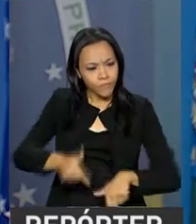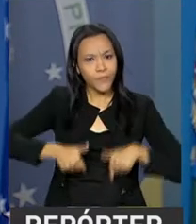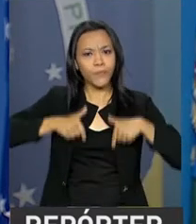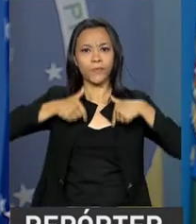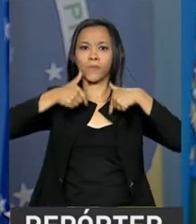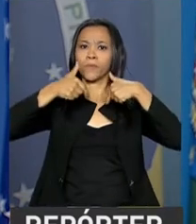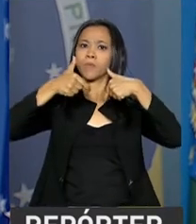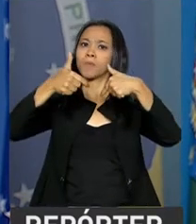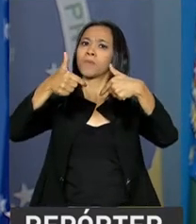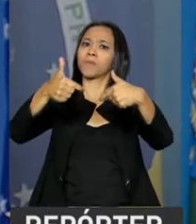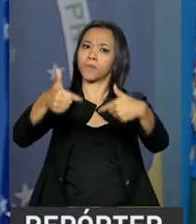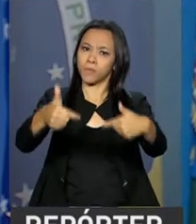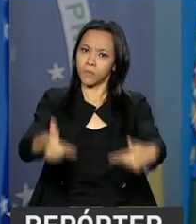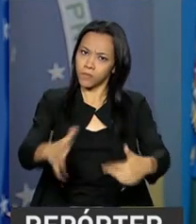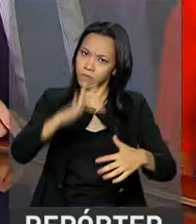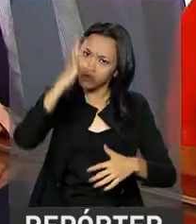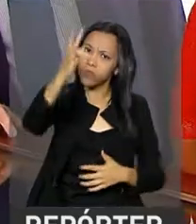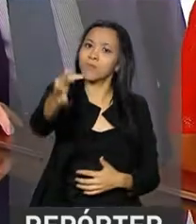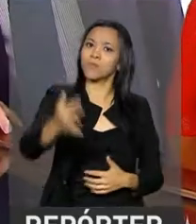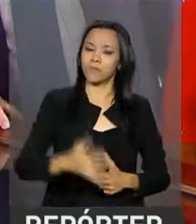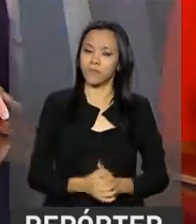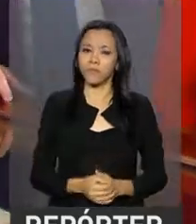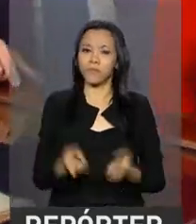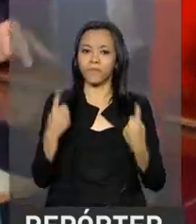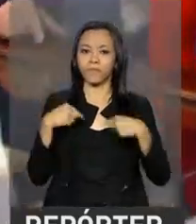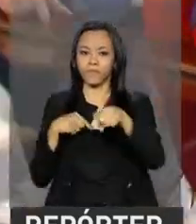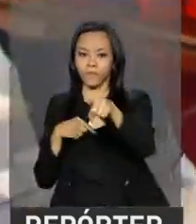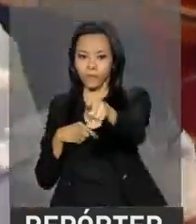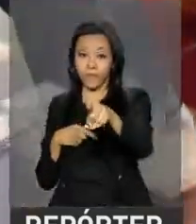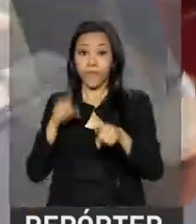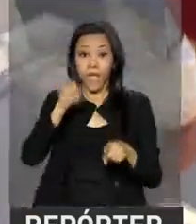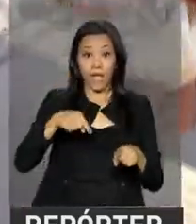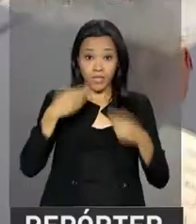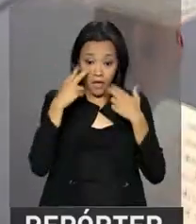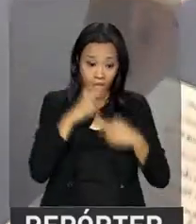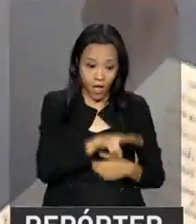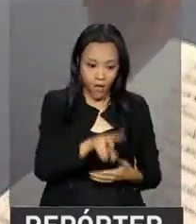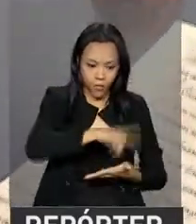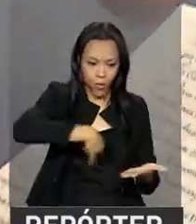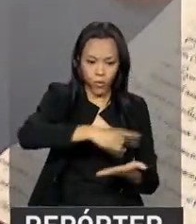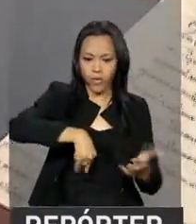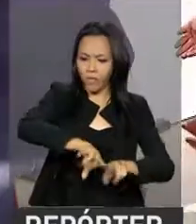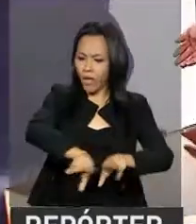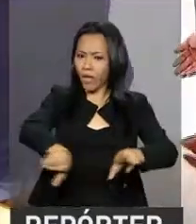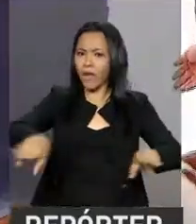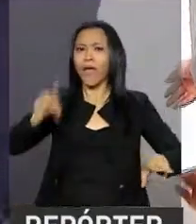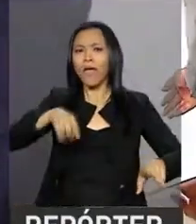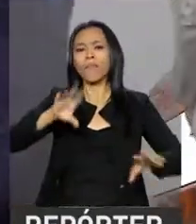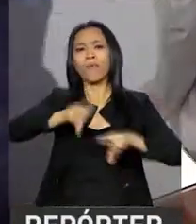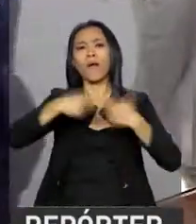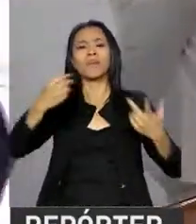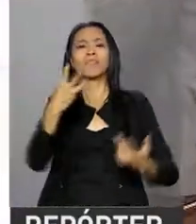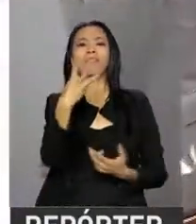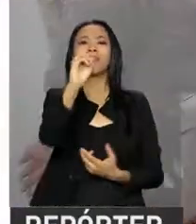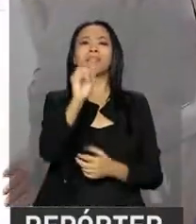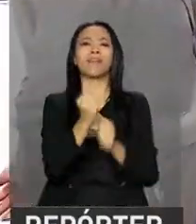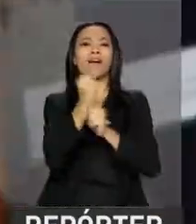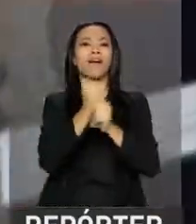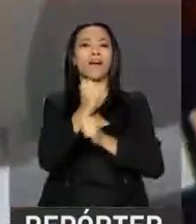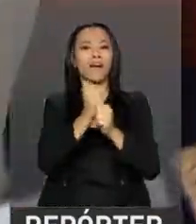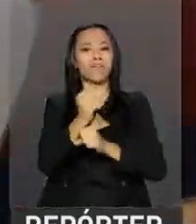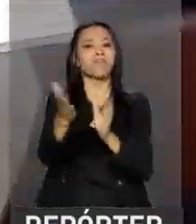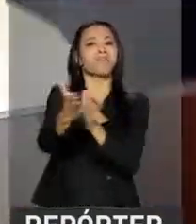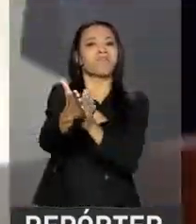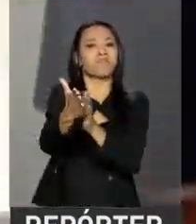construir o futuro a exposição faz parte das comemorações dos 30 anos de reconhecimento de brasília